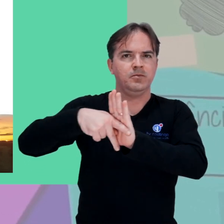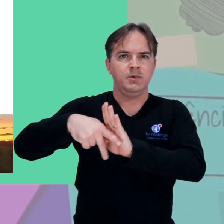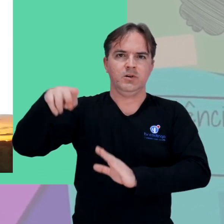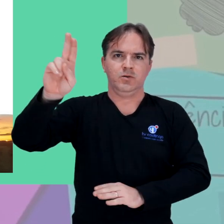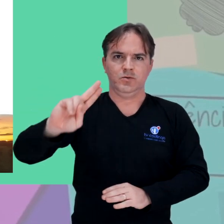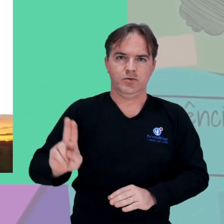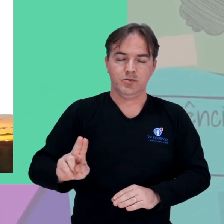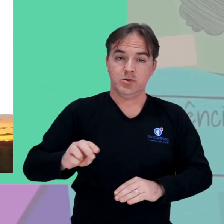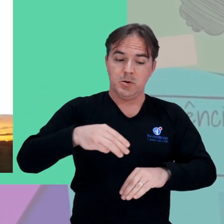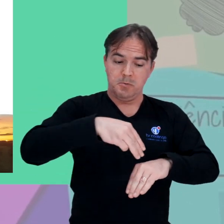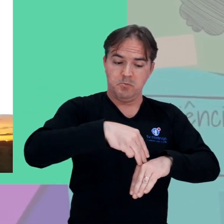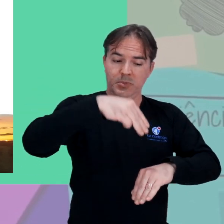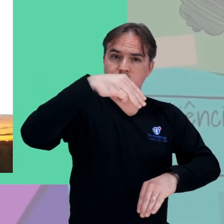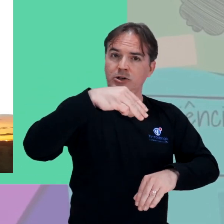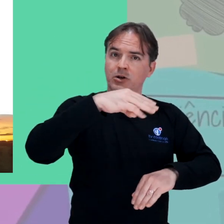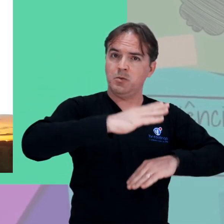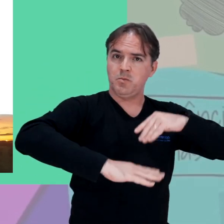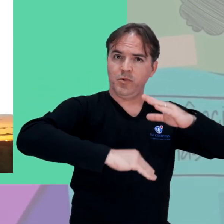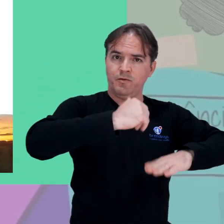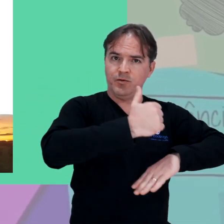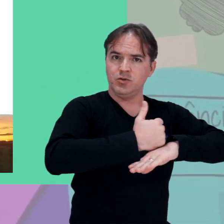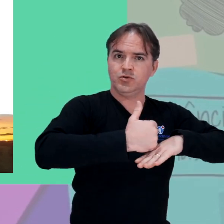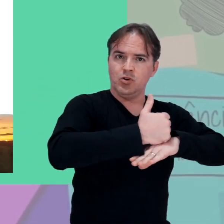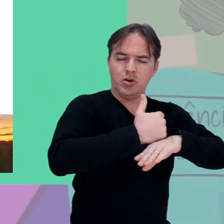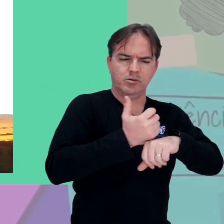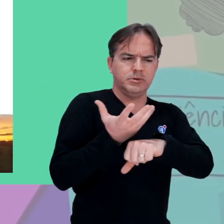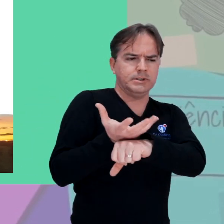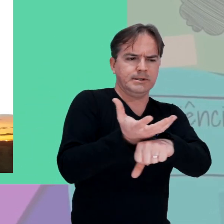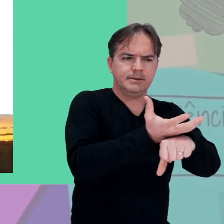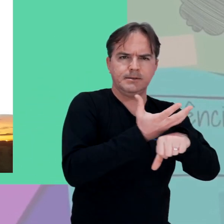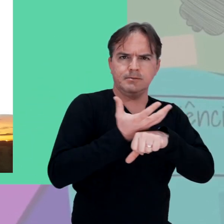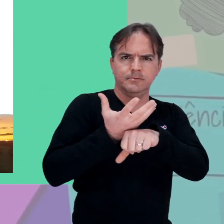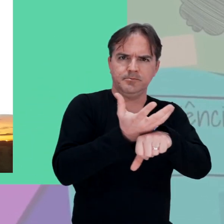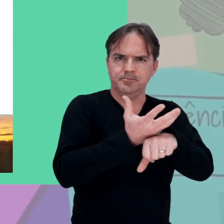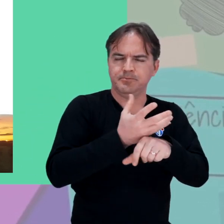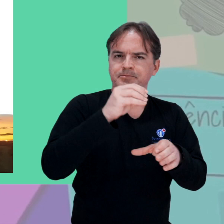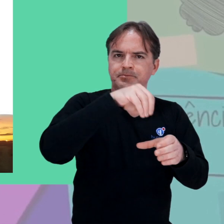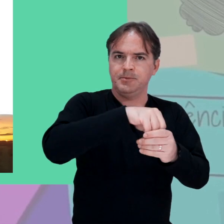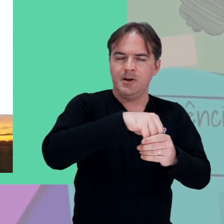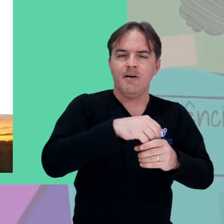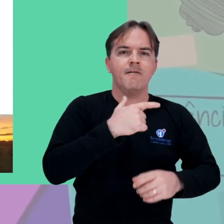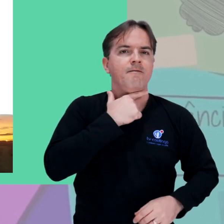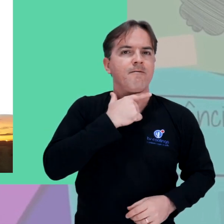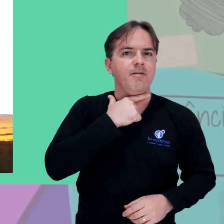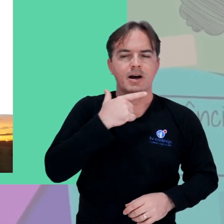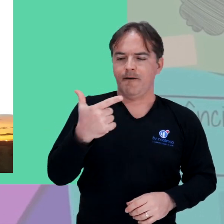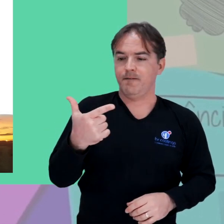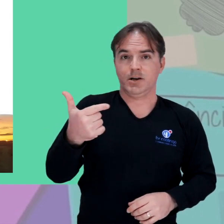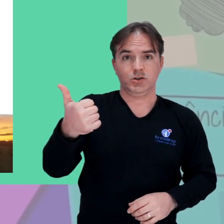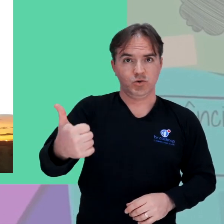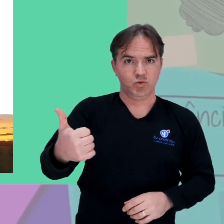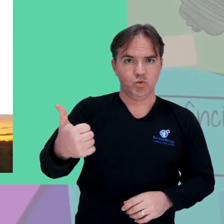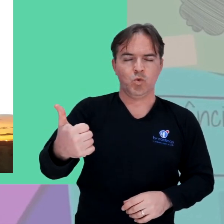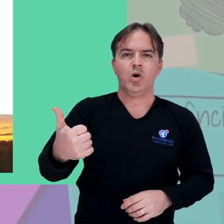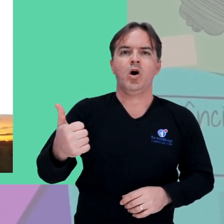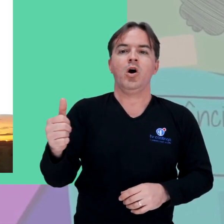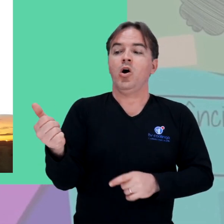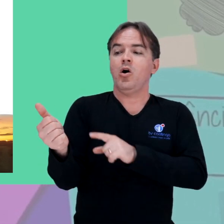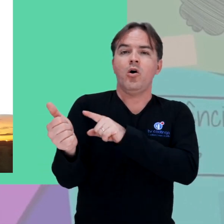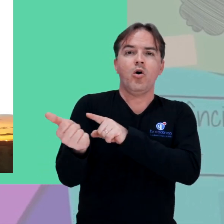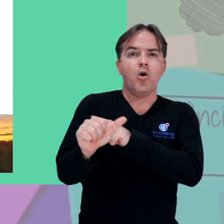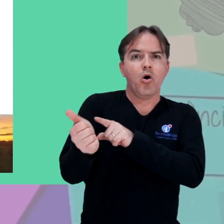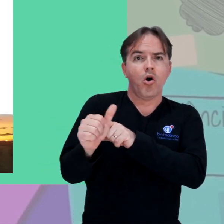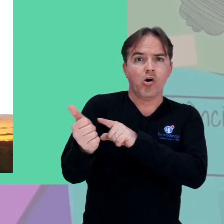nível mestrado profissional interdisciplinar das 21 vagas ofertadas 11 São para